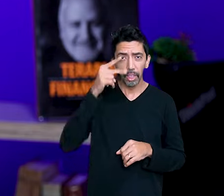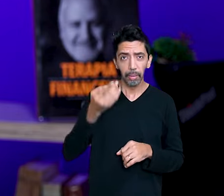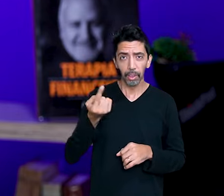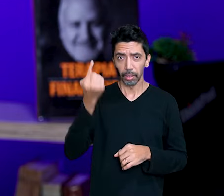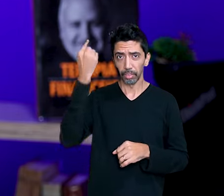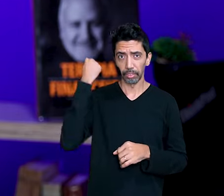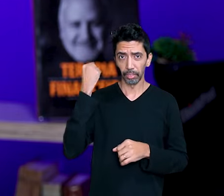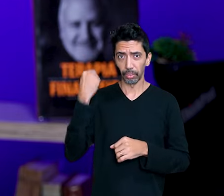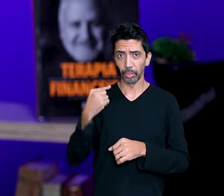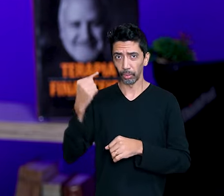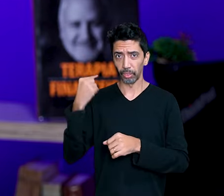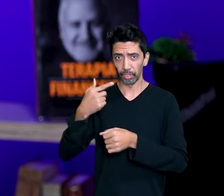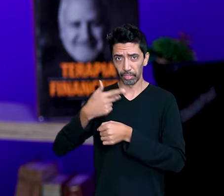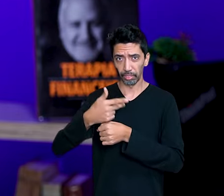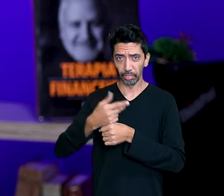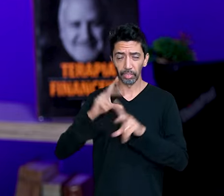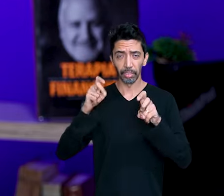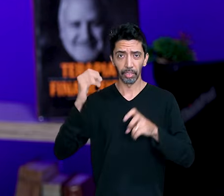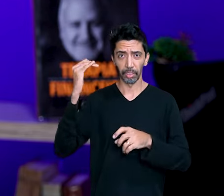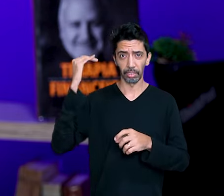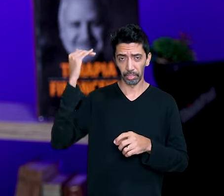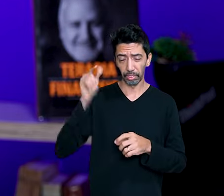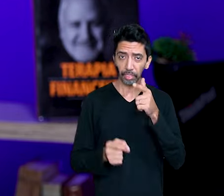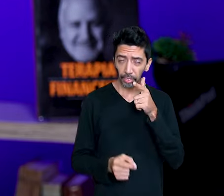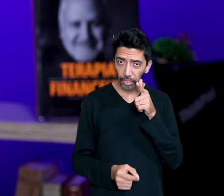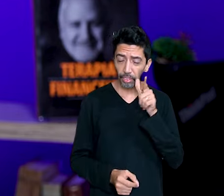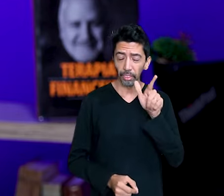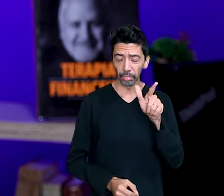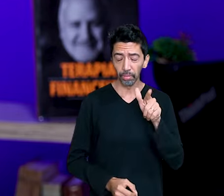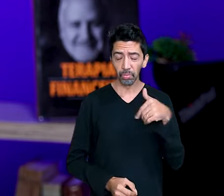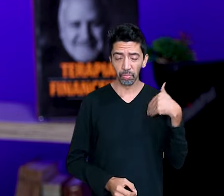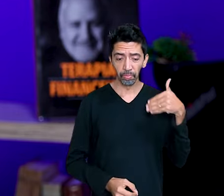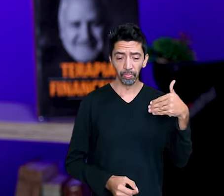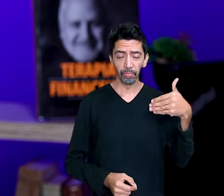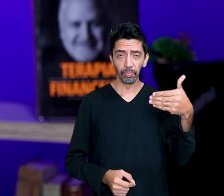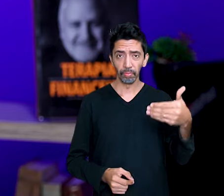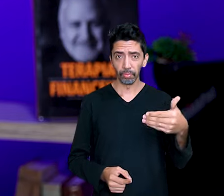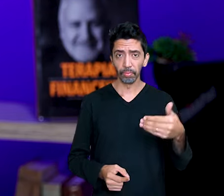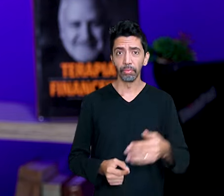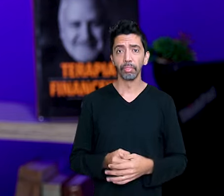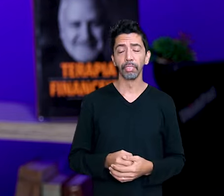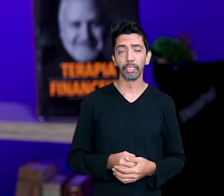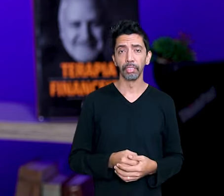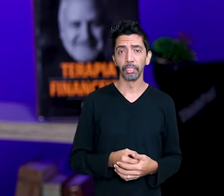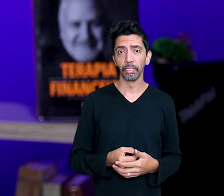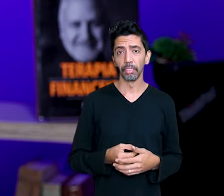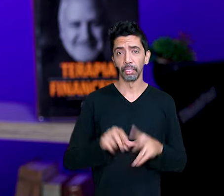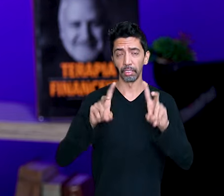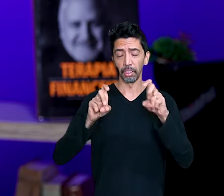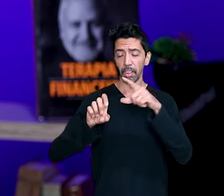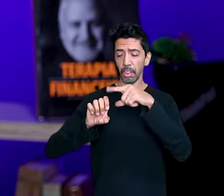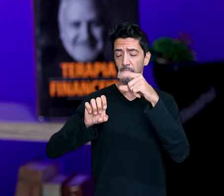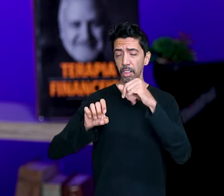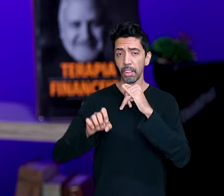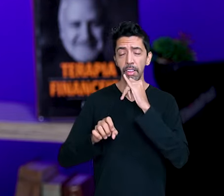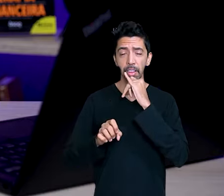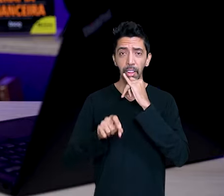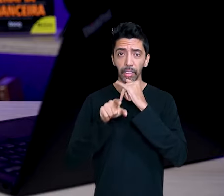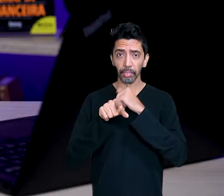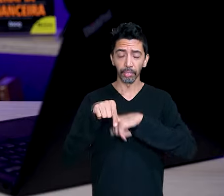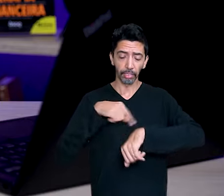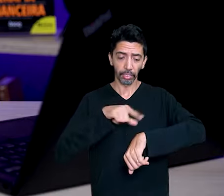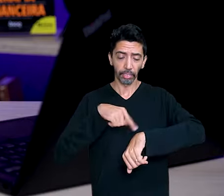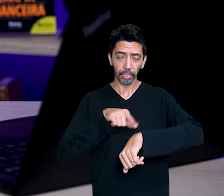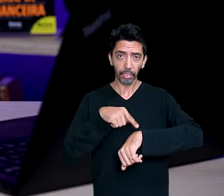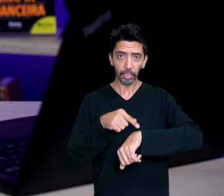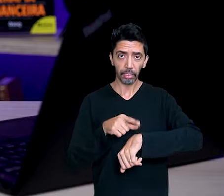que eu falei que nós temos um ganho recorrente do nosso empreendedorismo, ou seja, nós vendemos horas para